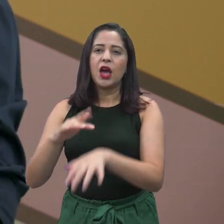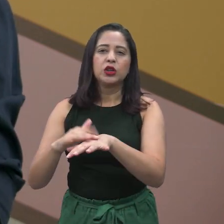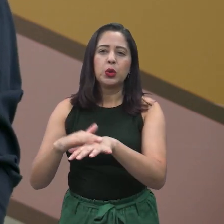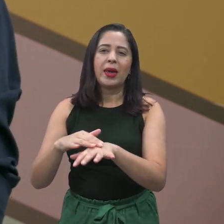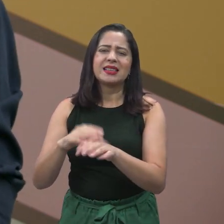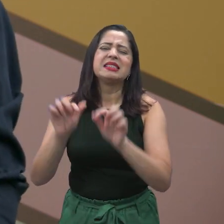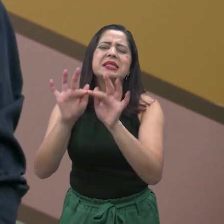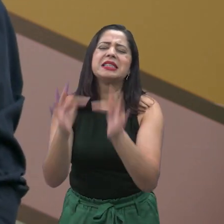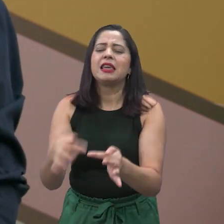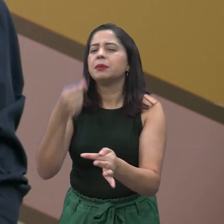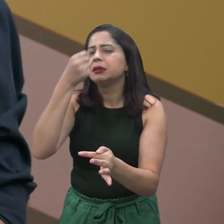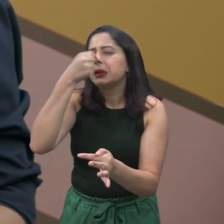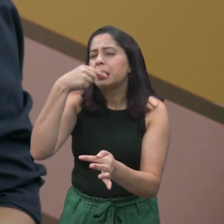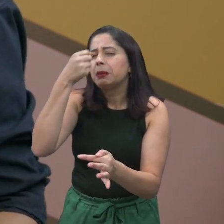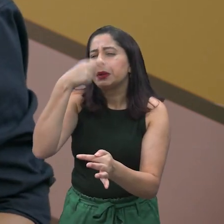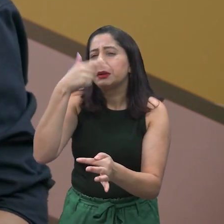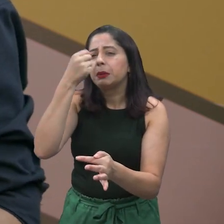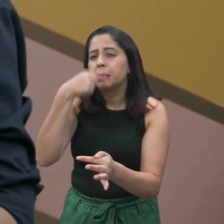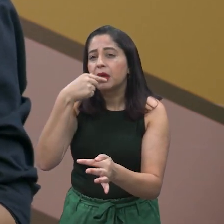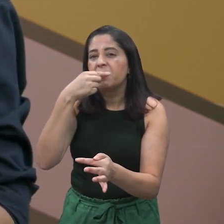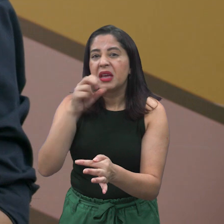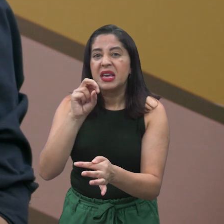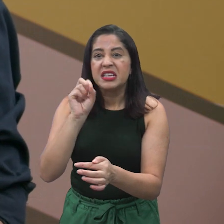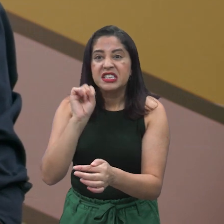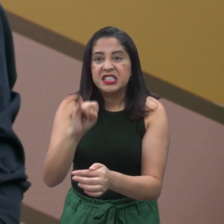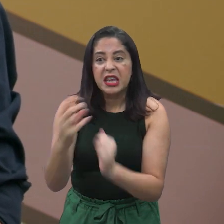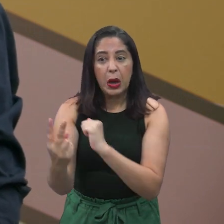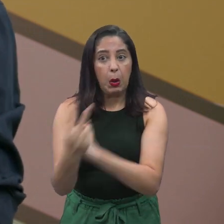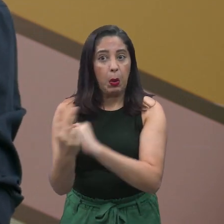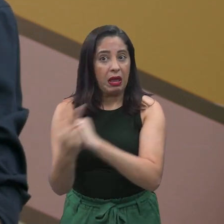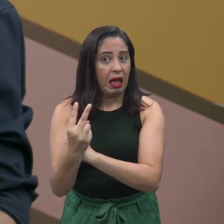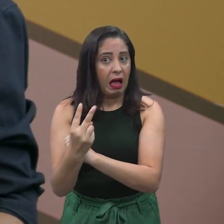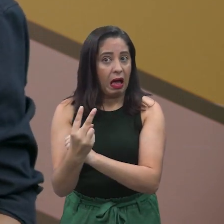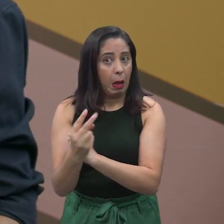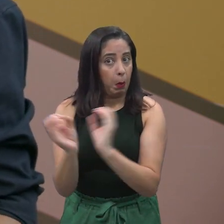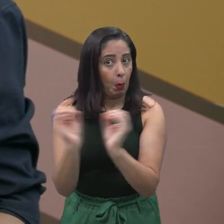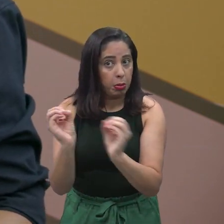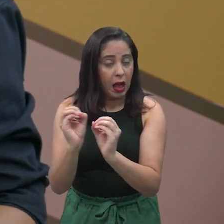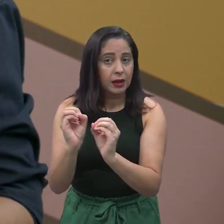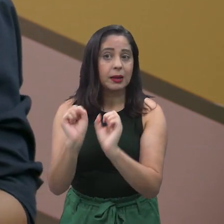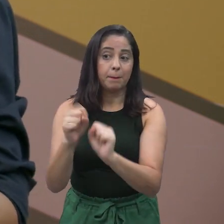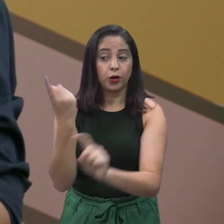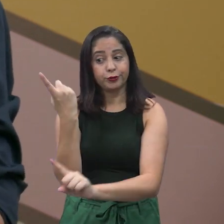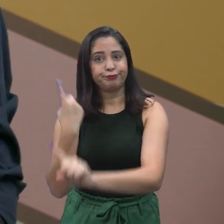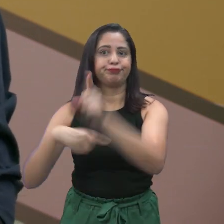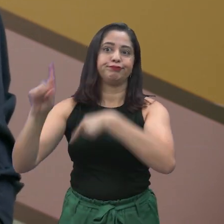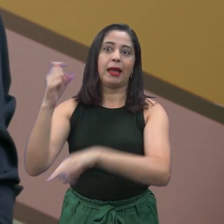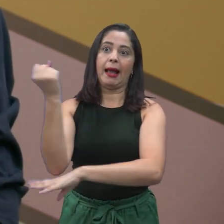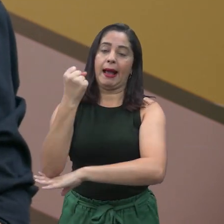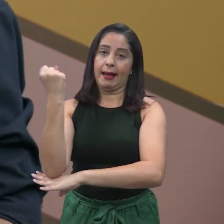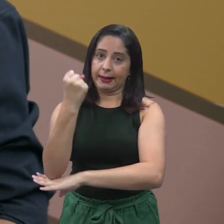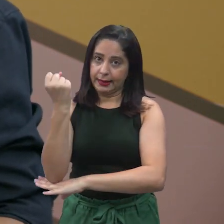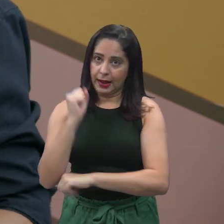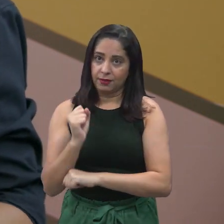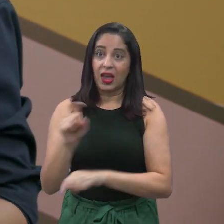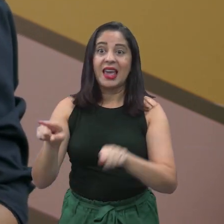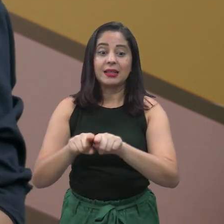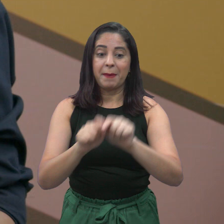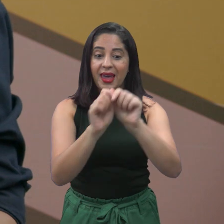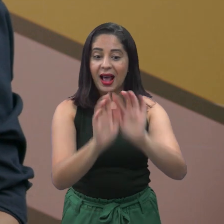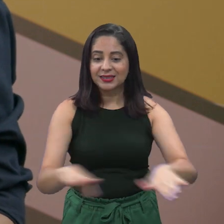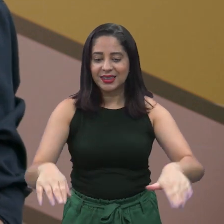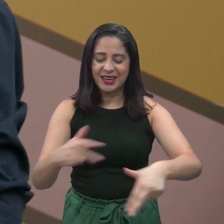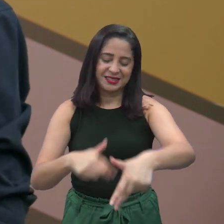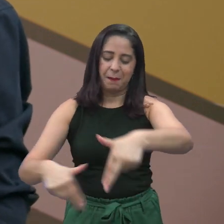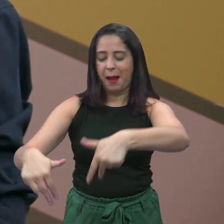resfriadinho, um processo de gripe, às vezes pode se transformar em doenças maiores. Além disso, tem mais contato com crianças e, às vezes, numa